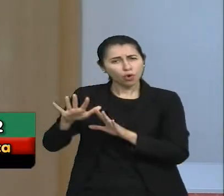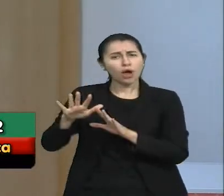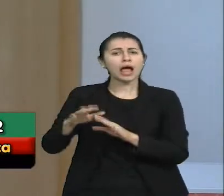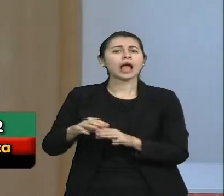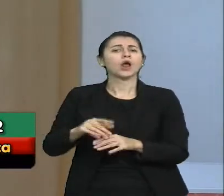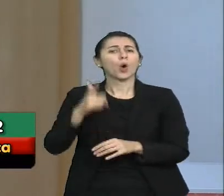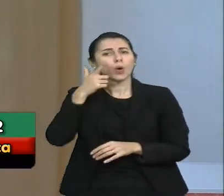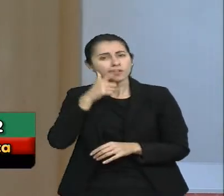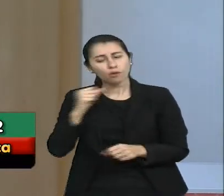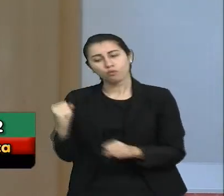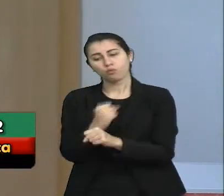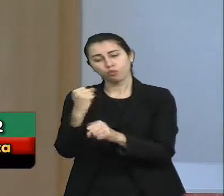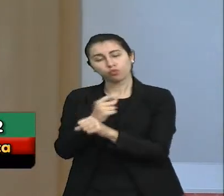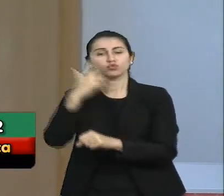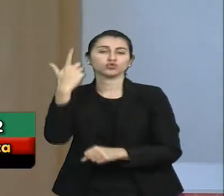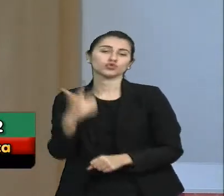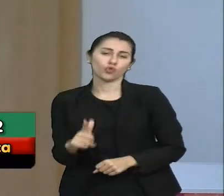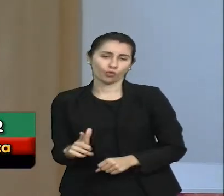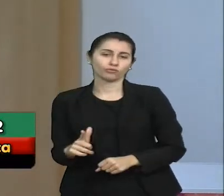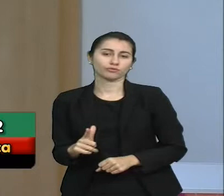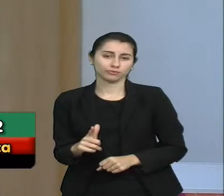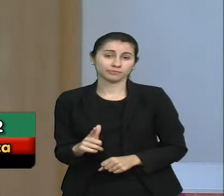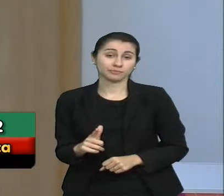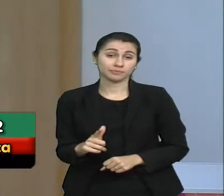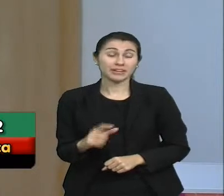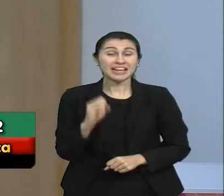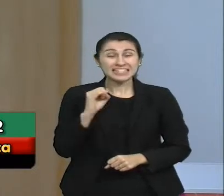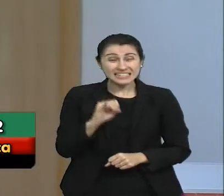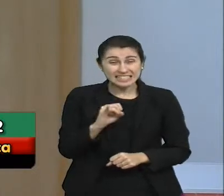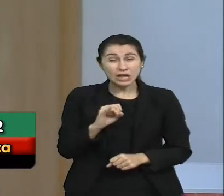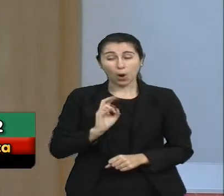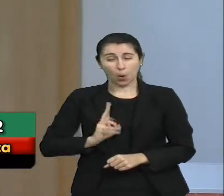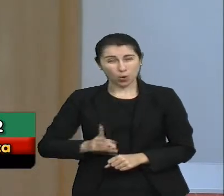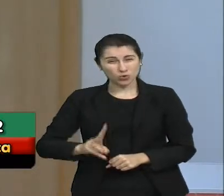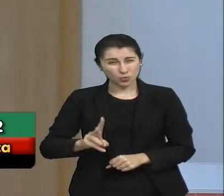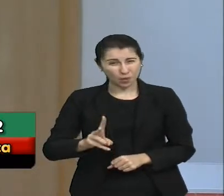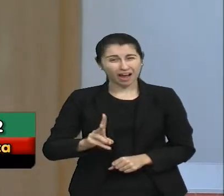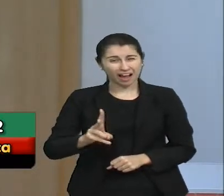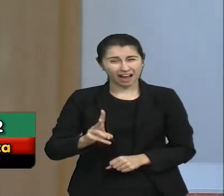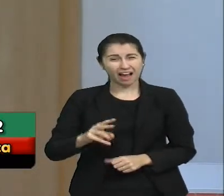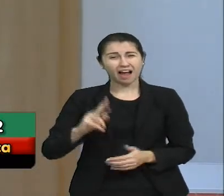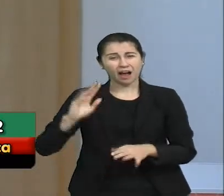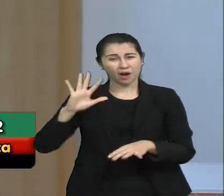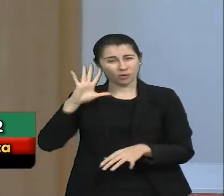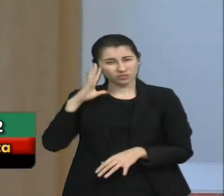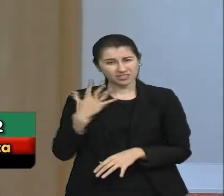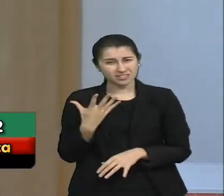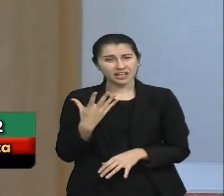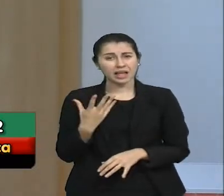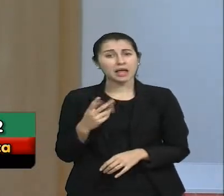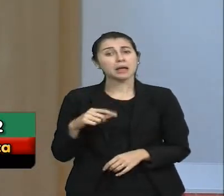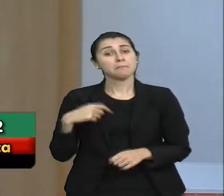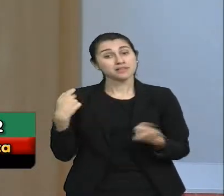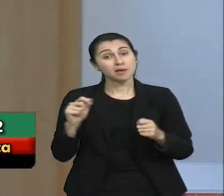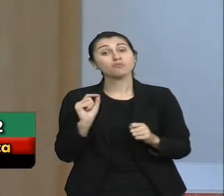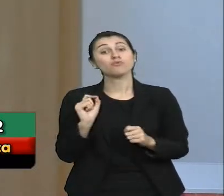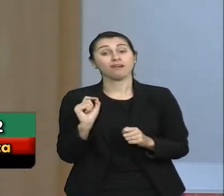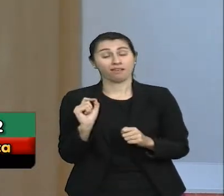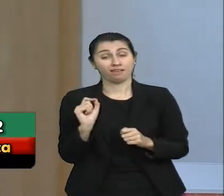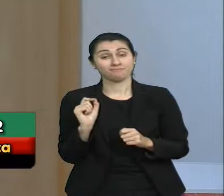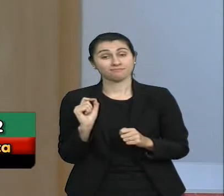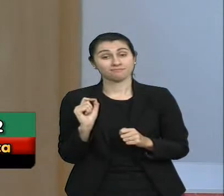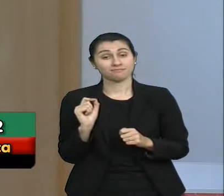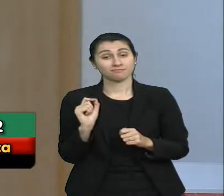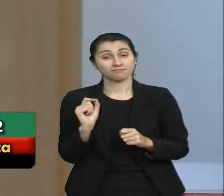Isso, enquanto isso acontecer, a gente não vai ter força, a gente tem que se unir agora. E isso acontecendo, temos que fazer o quê?